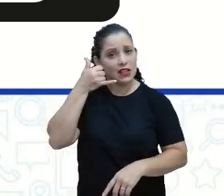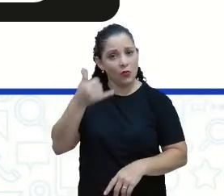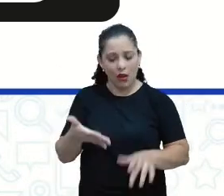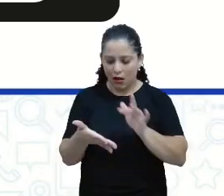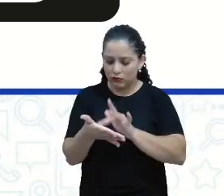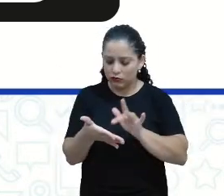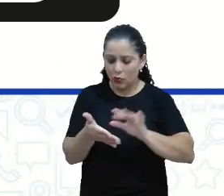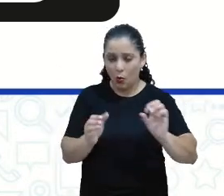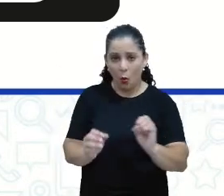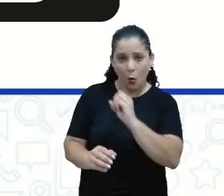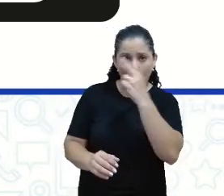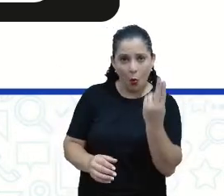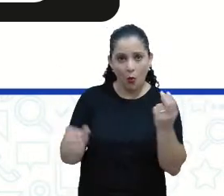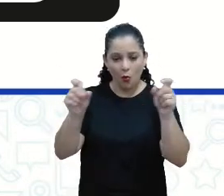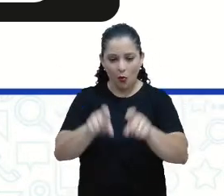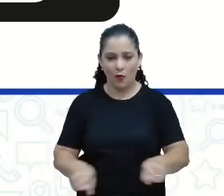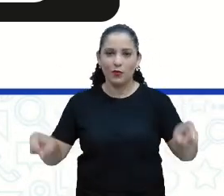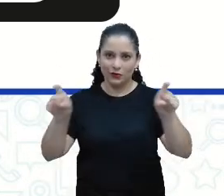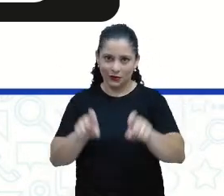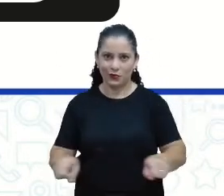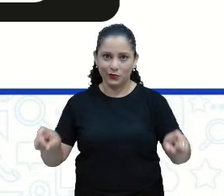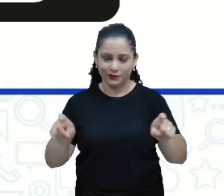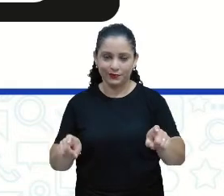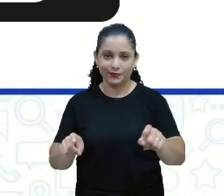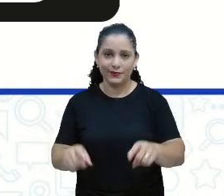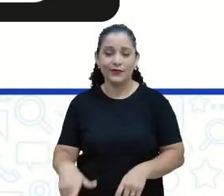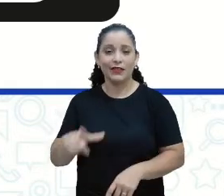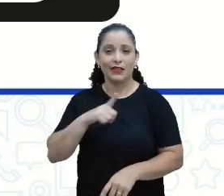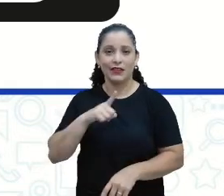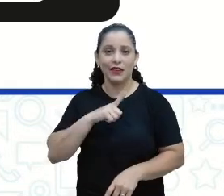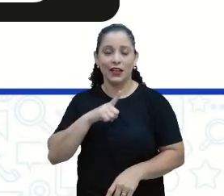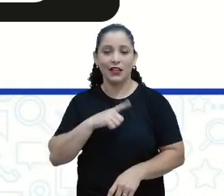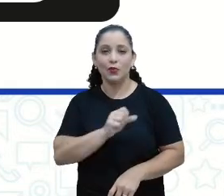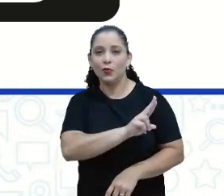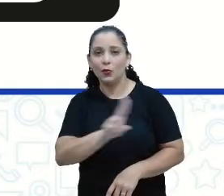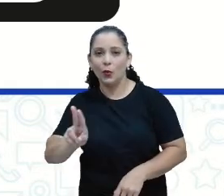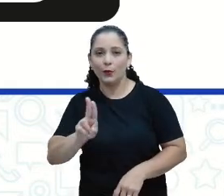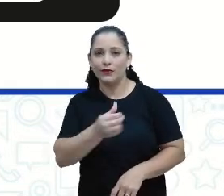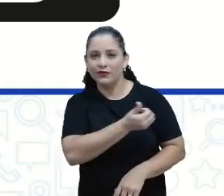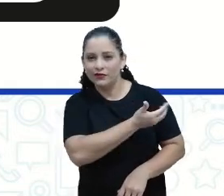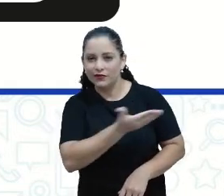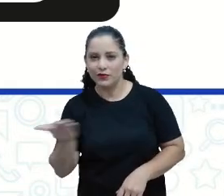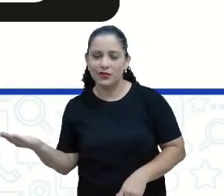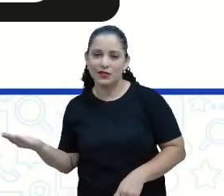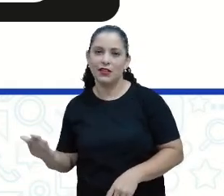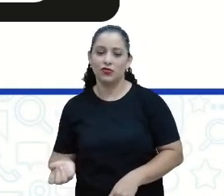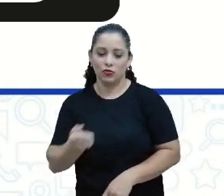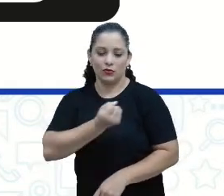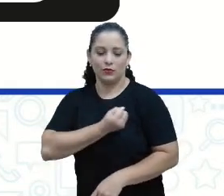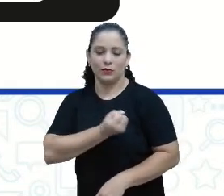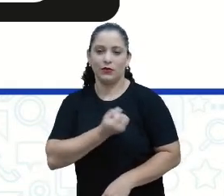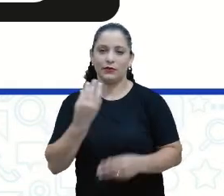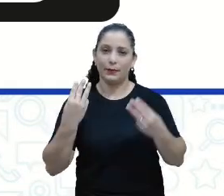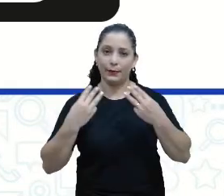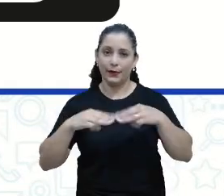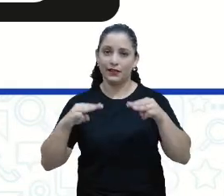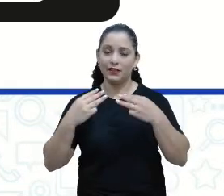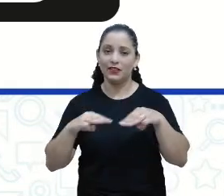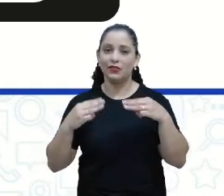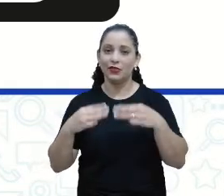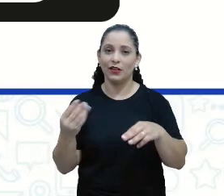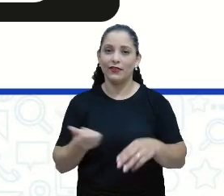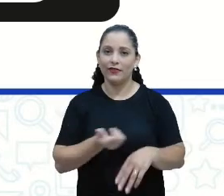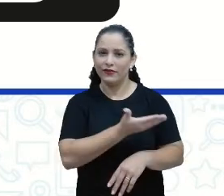Essa parte aí do celular e do computador, estamos colocando aí o nome de vocês, tá? Com as suas matrículas, fazendo a